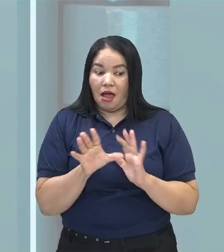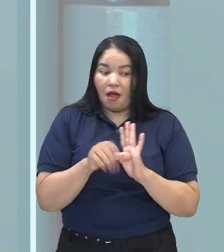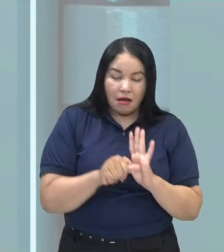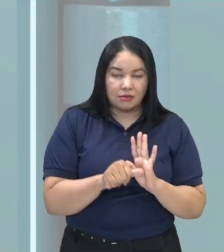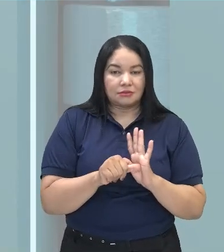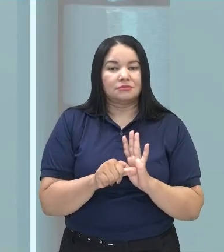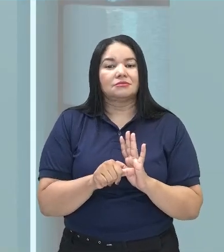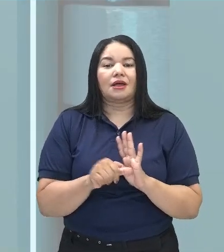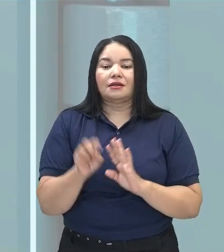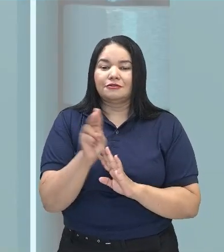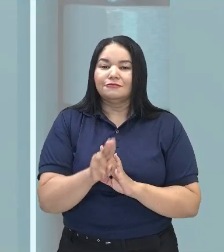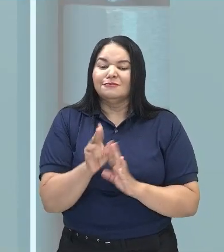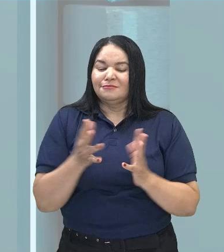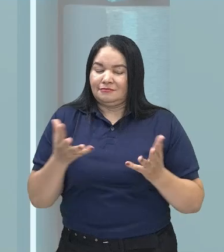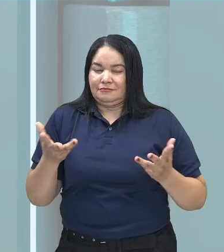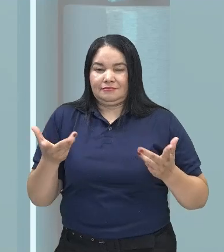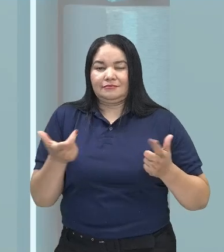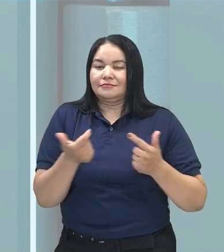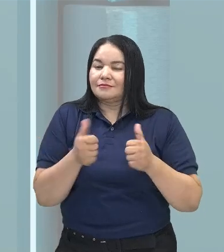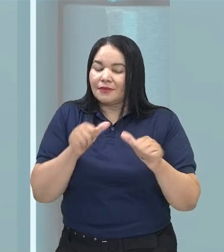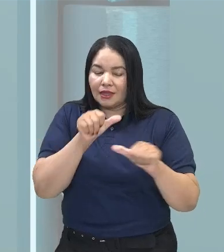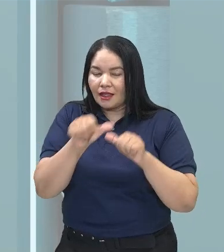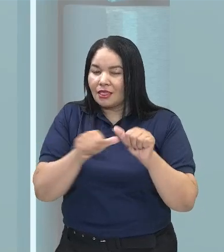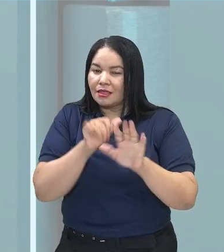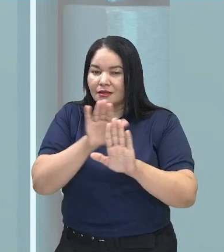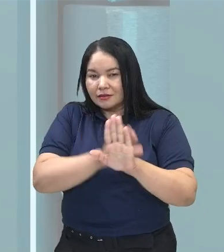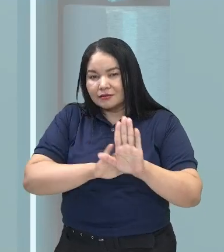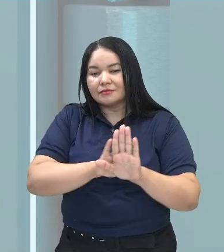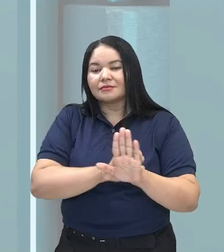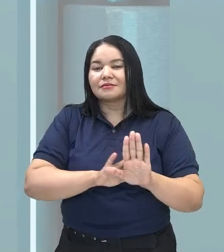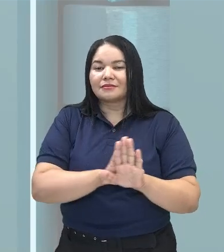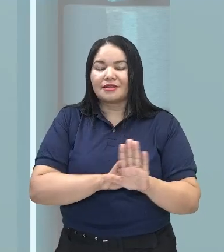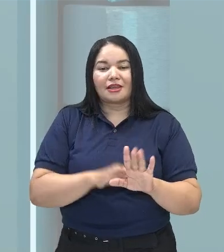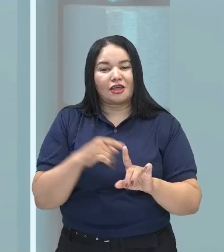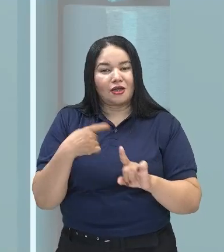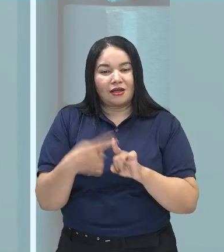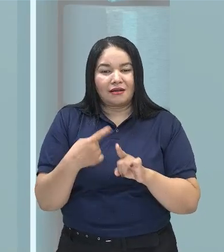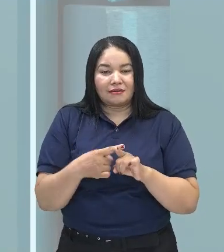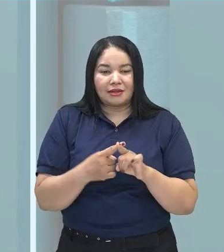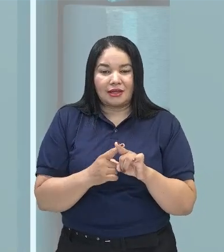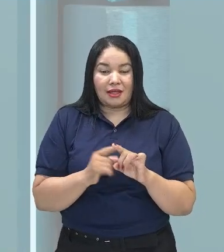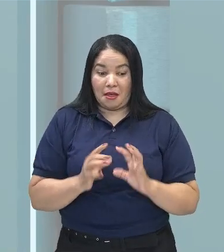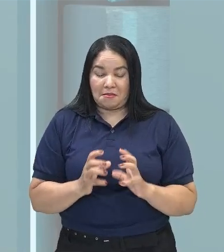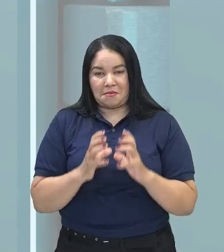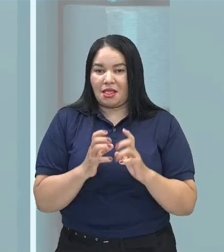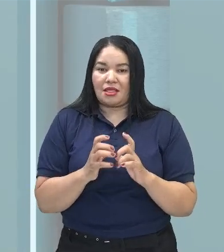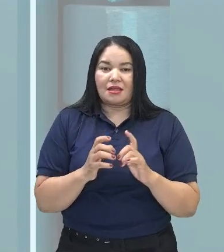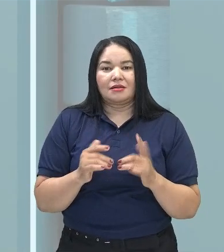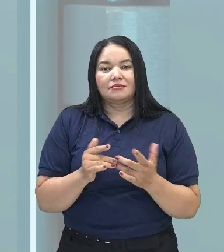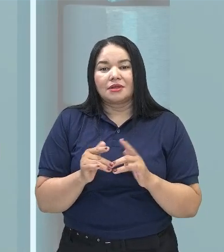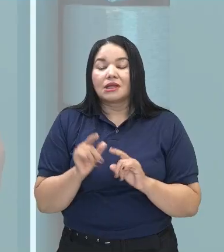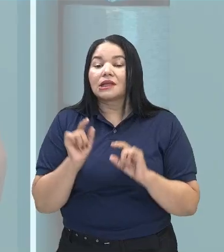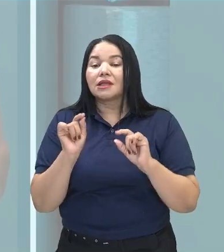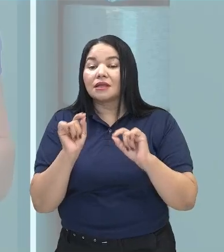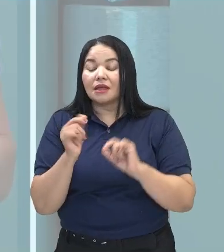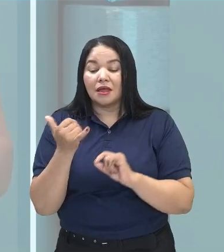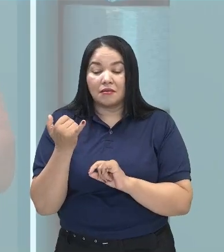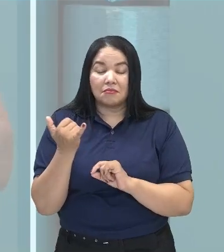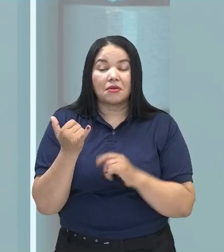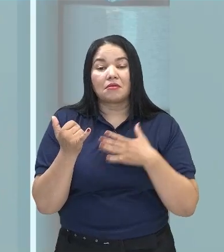eufemismo para amenizar, para não dar briga naquele ambiente. Olha, quem pegou na minha caneta, né? Não